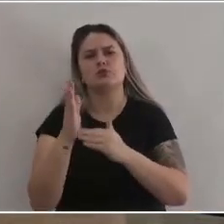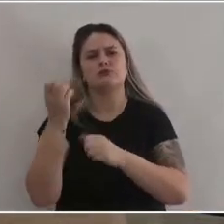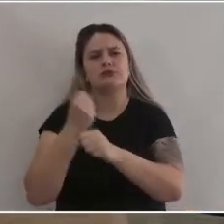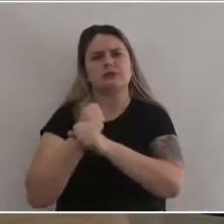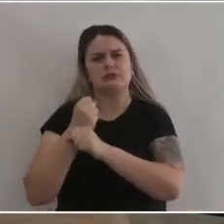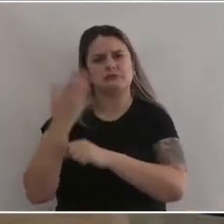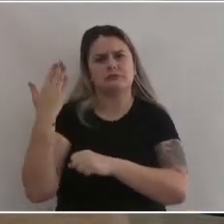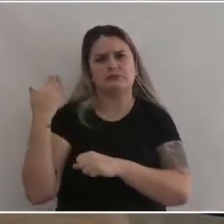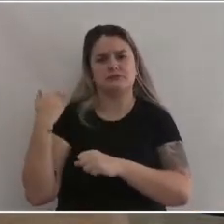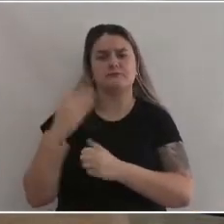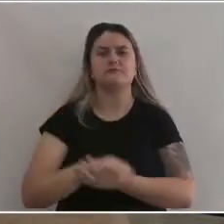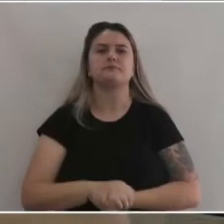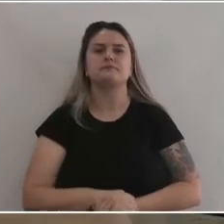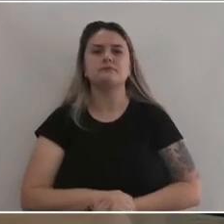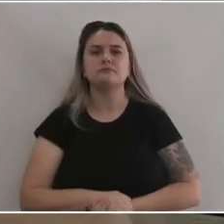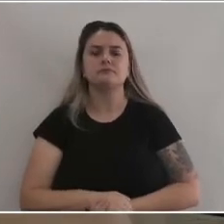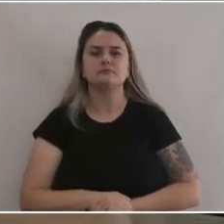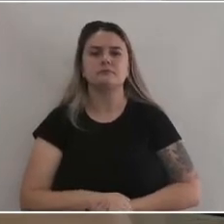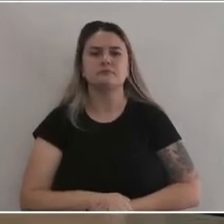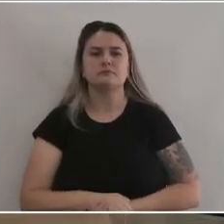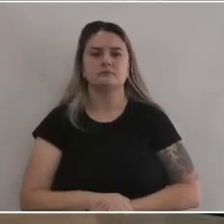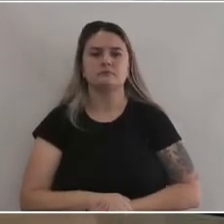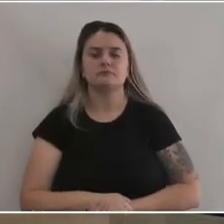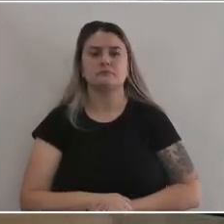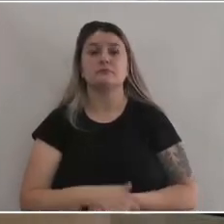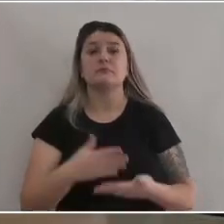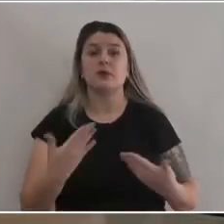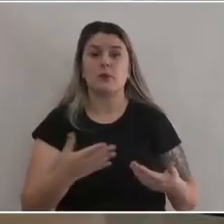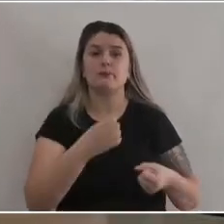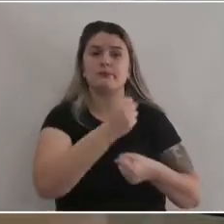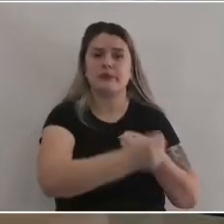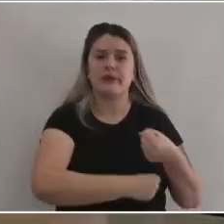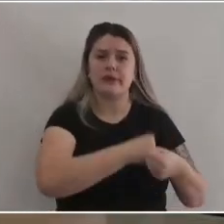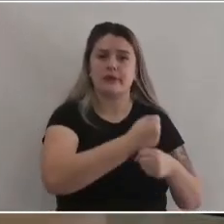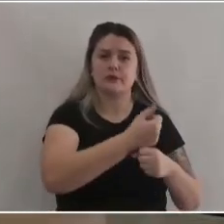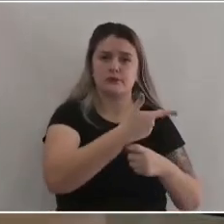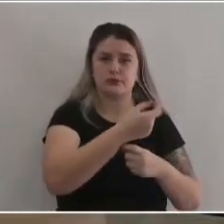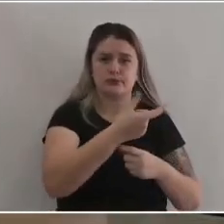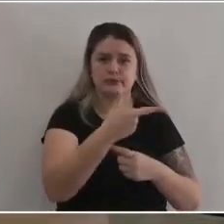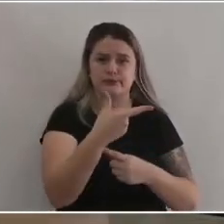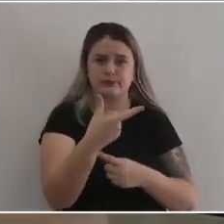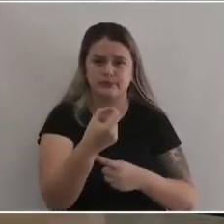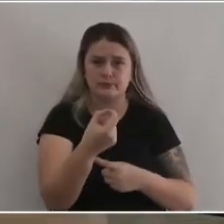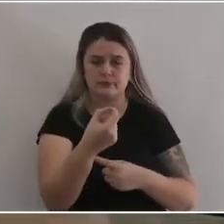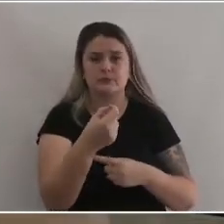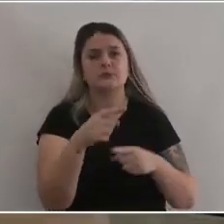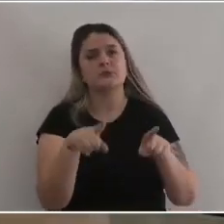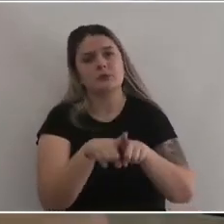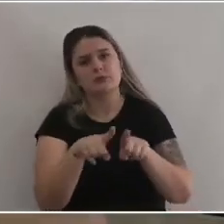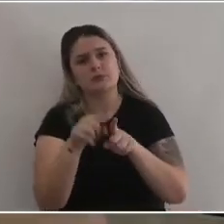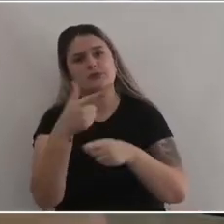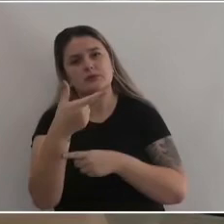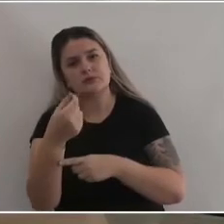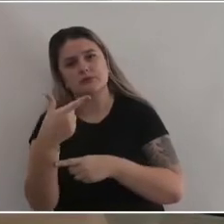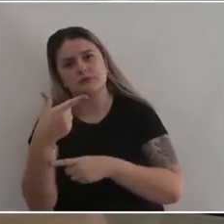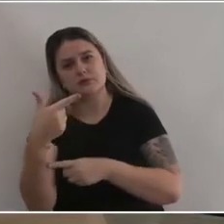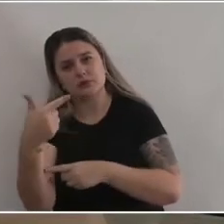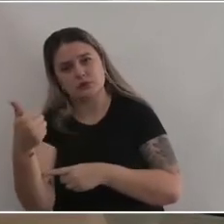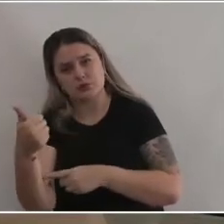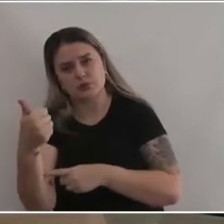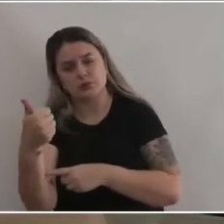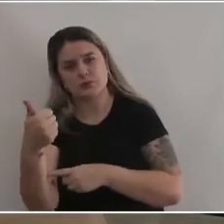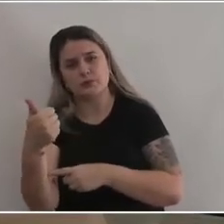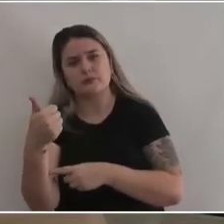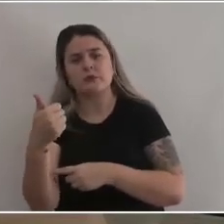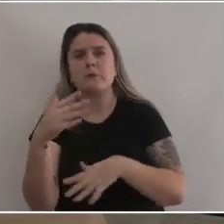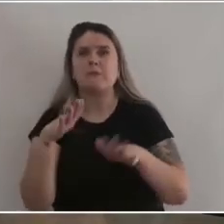exercícios. Então, no exercício de 2020 e 2021 agora, então